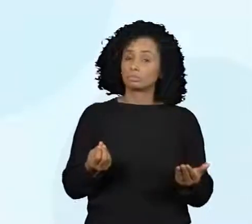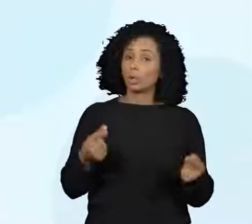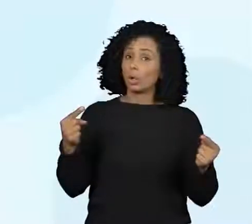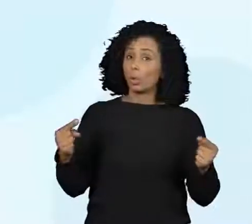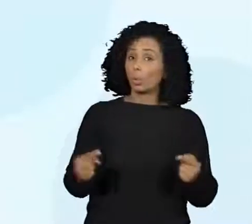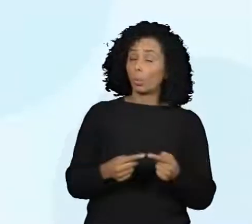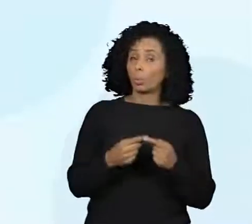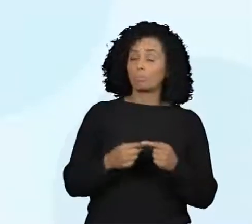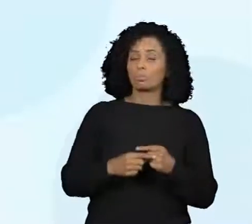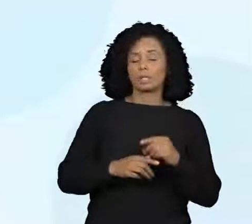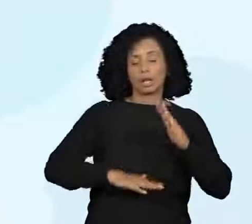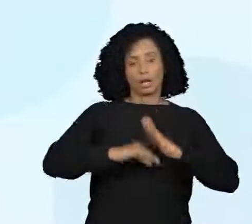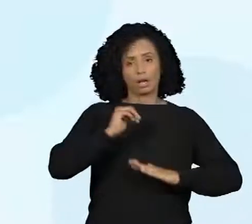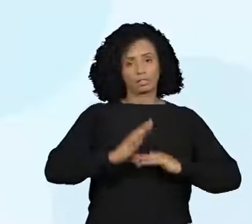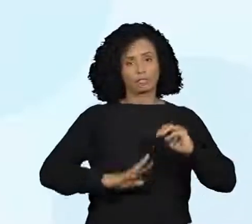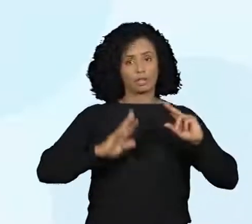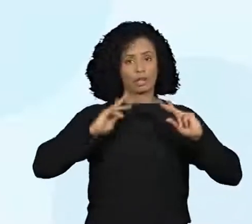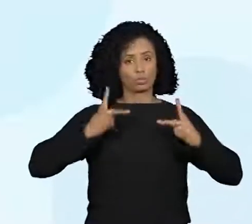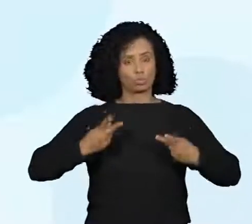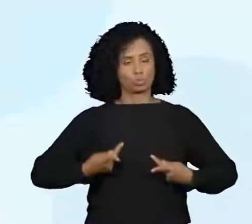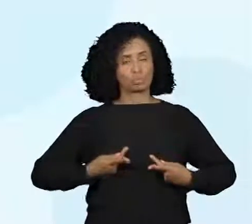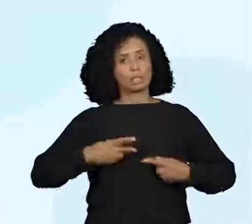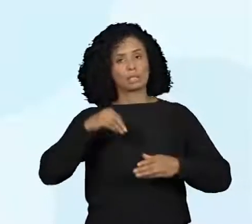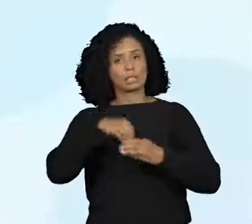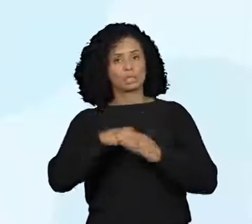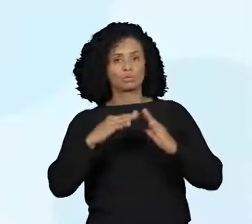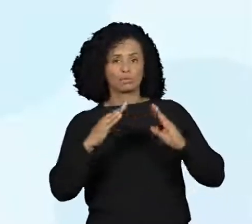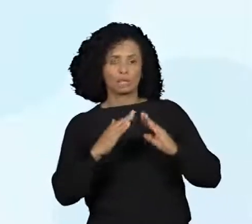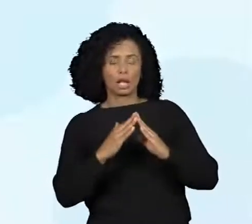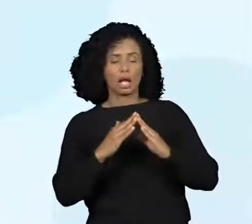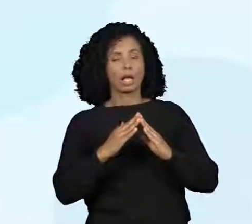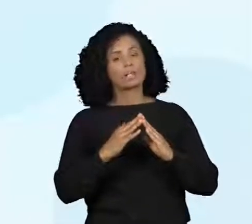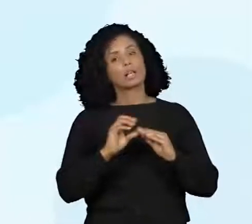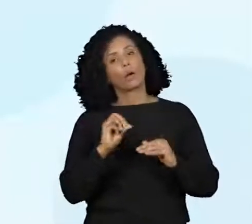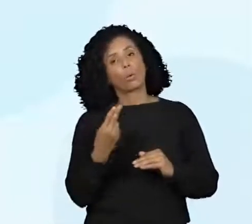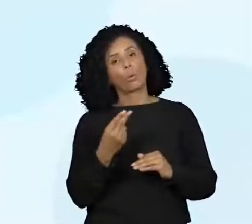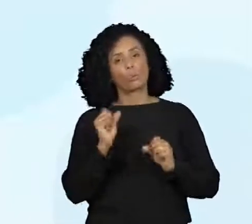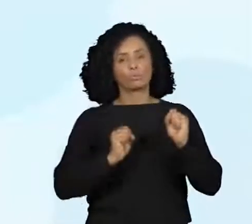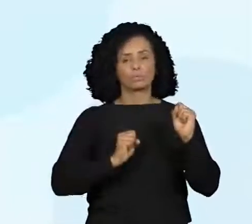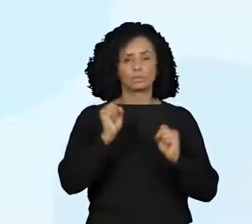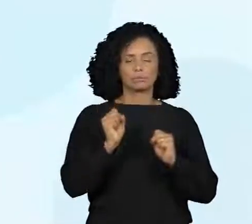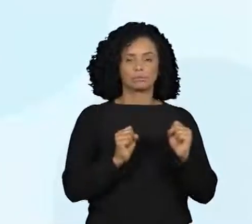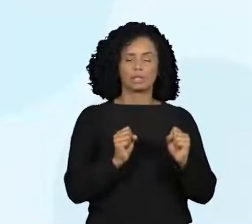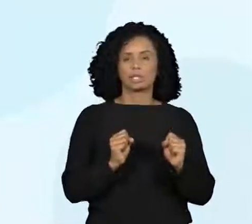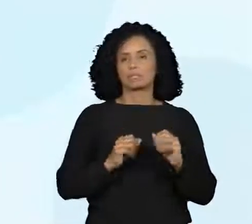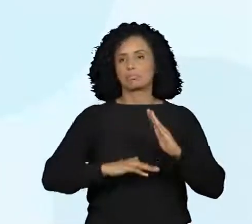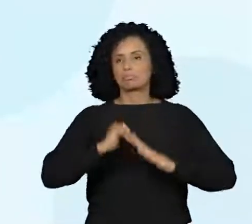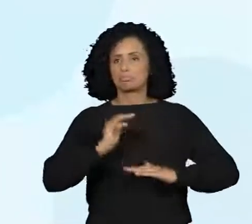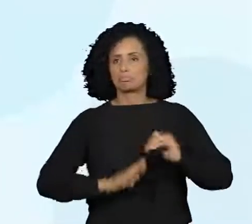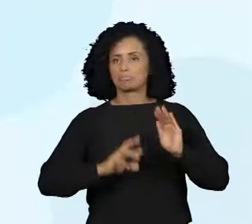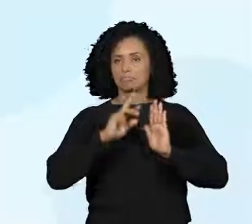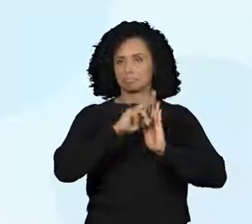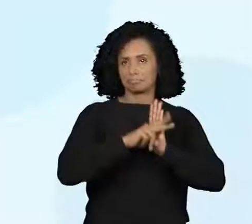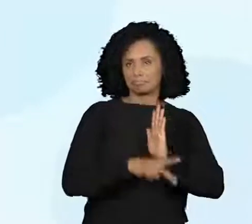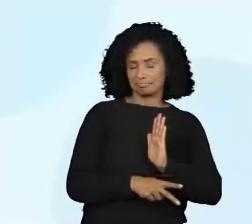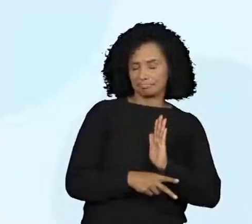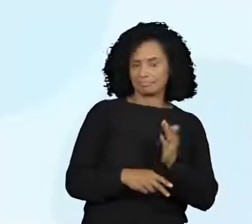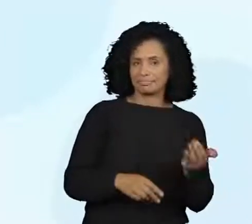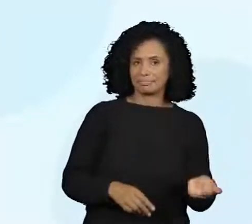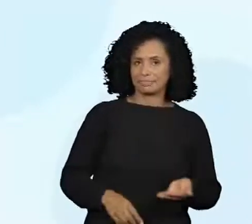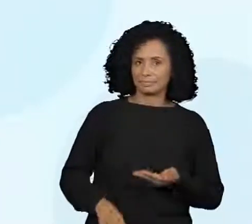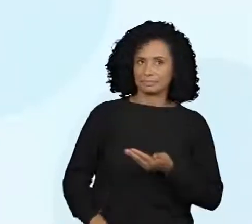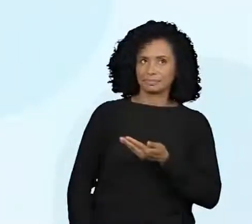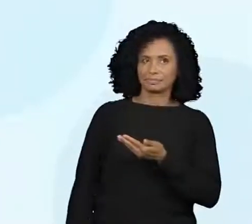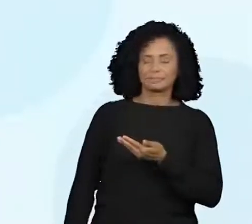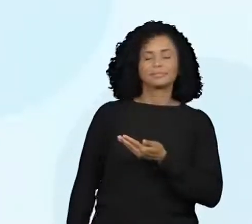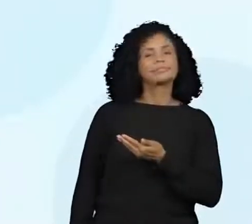humanas, domésticas e industriais. Então, eu sei que toda vez que é produzido um lixo, ou ele é decorrente das atividades domésticas ou